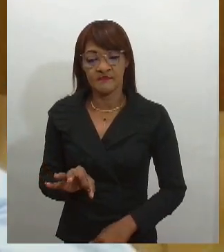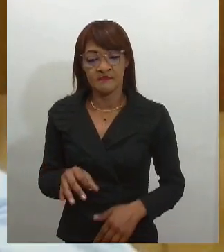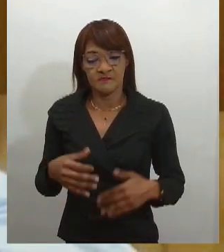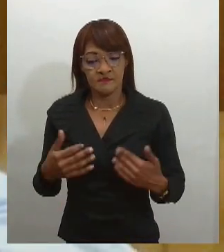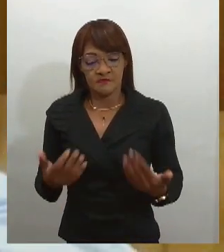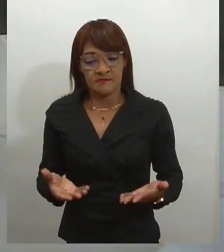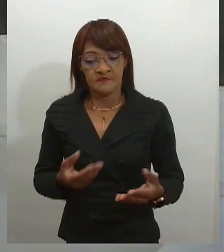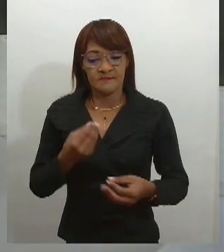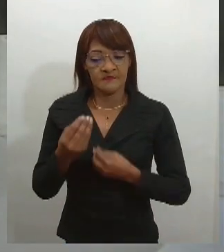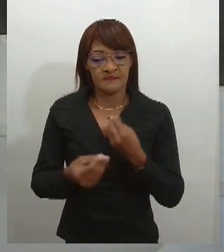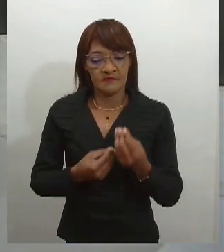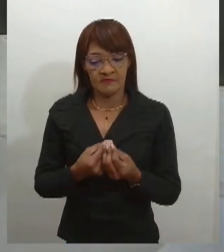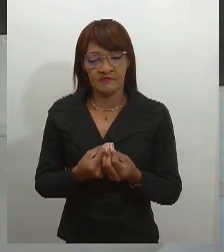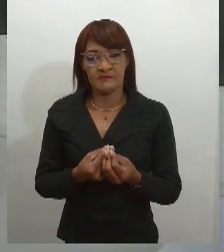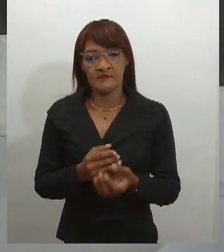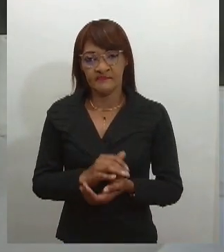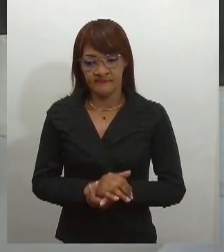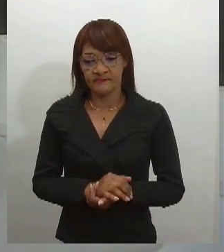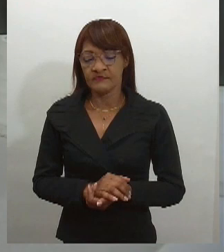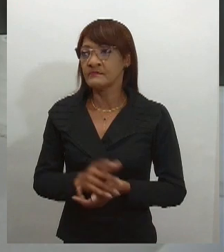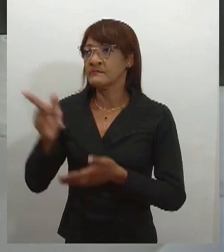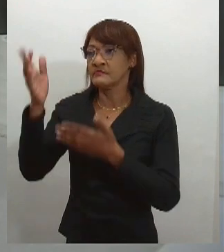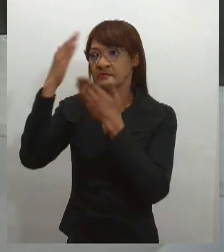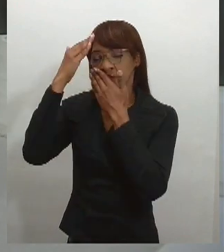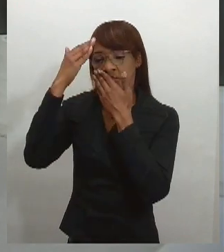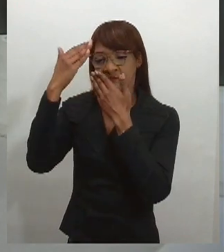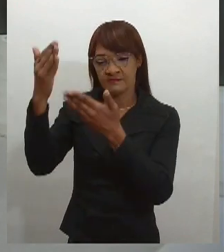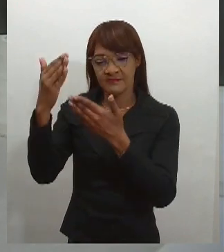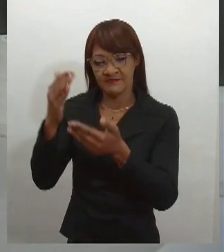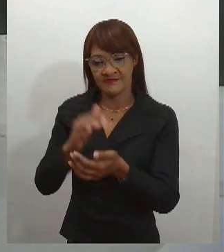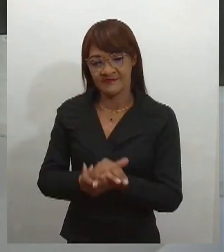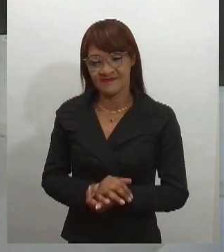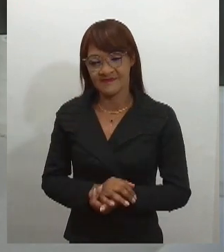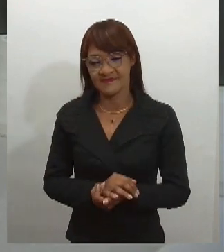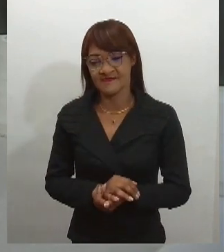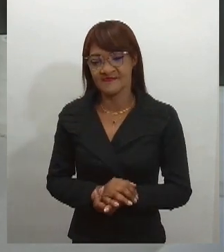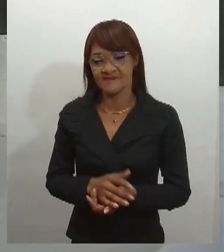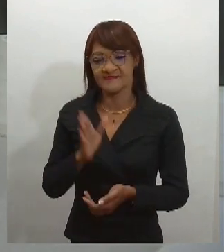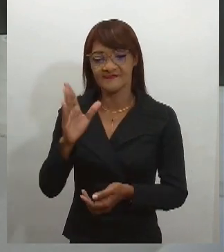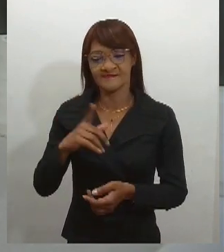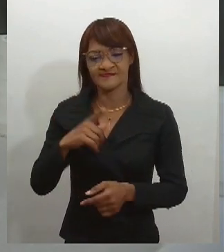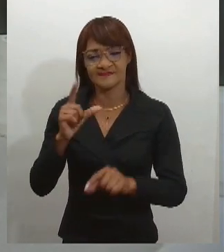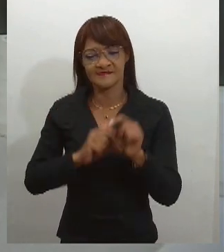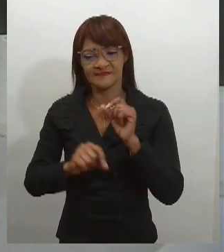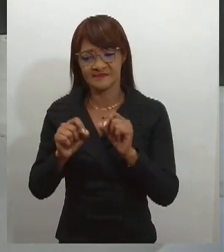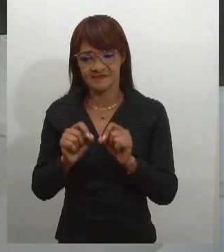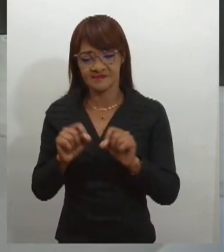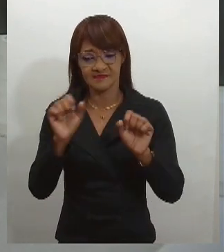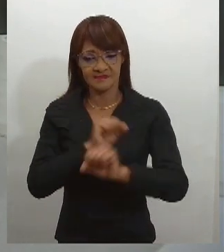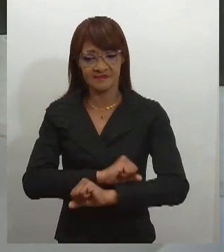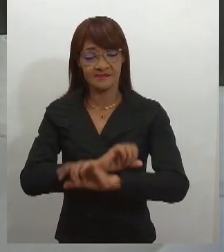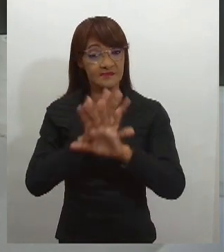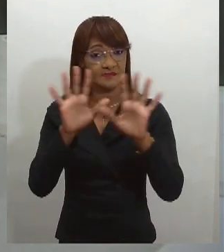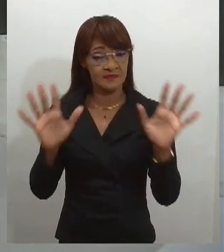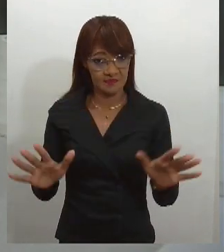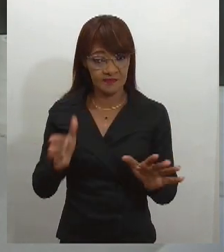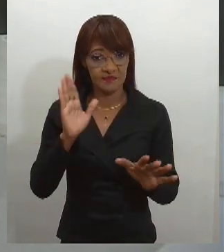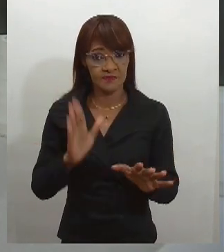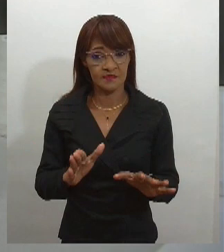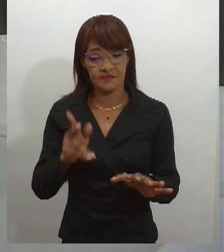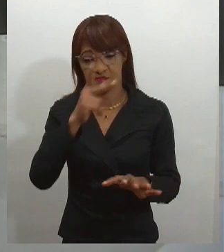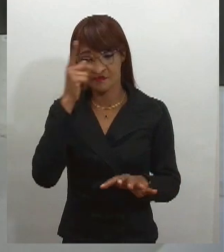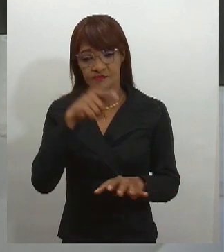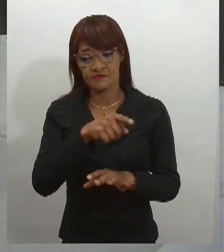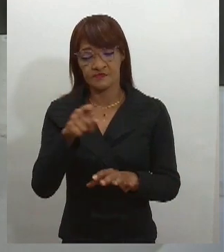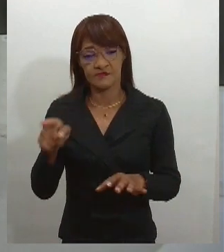para isso. Diego, muito obrigado pelas orientações, sem dúvida nenhuma, foram esclarecedoras, principalmente para quem tem já nas